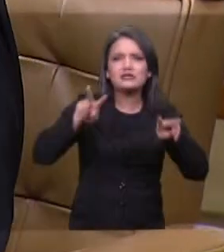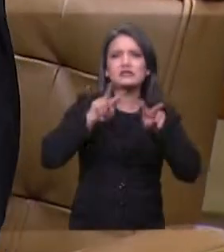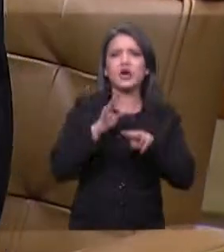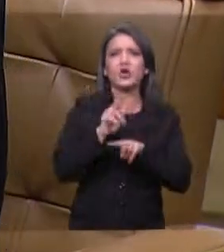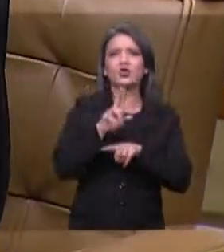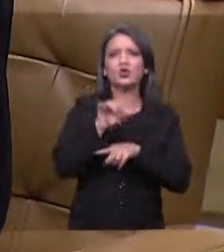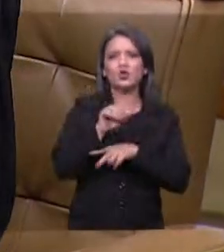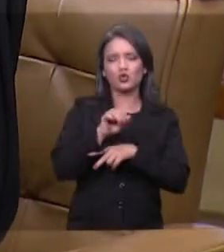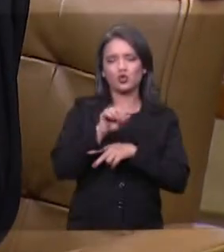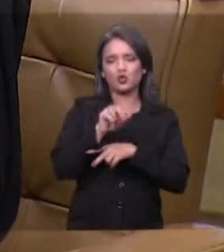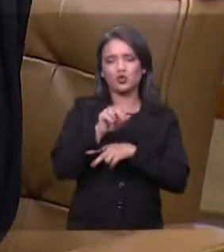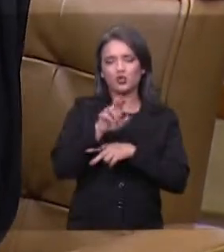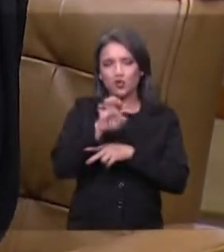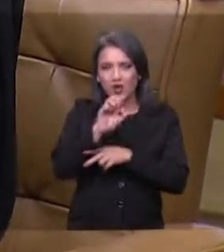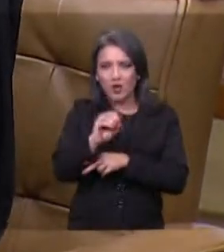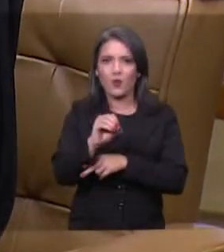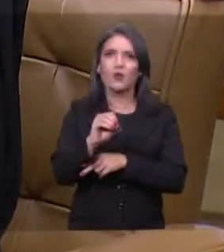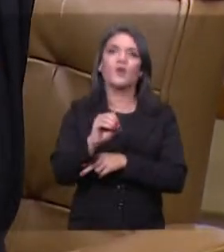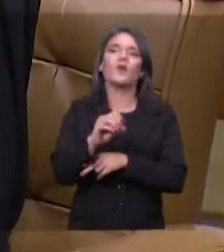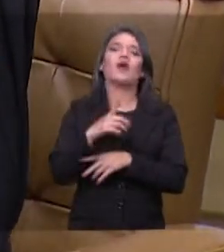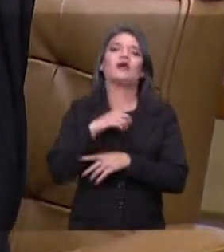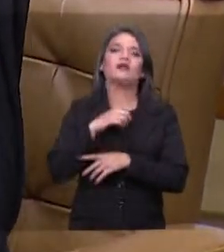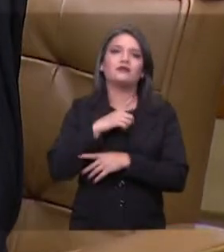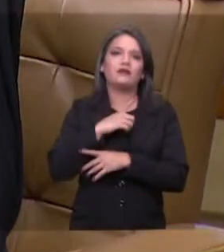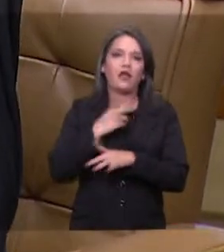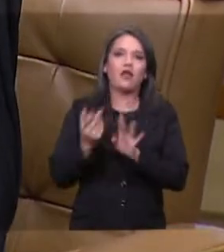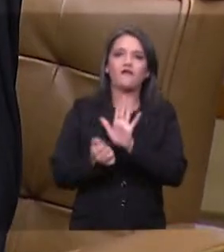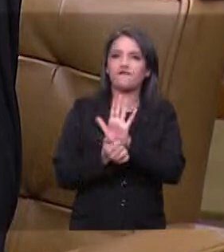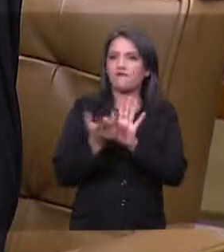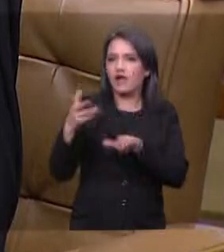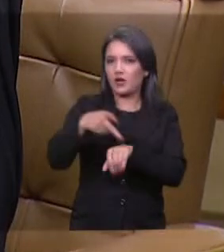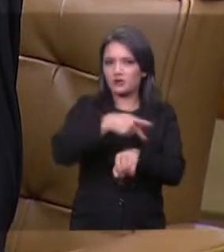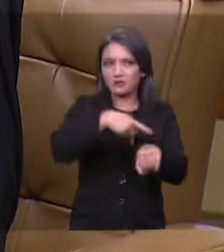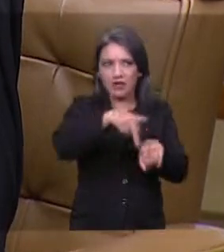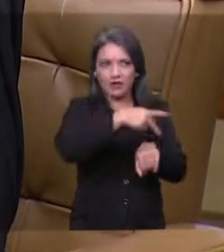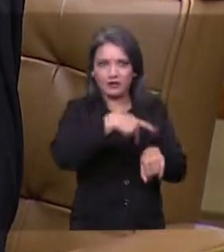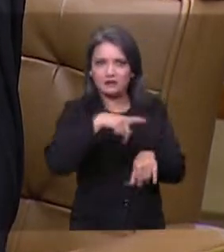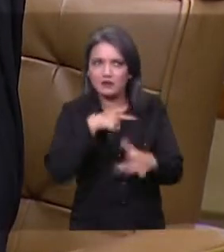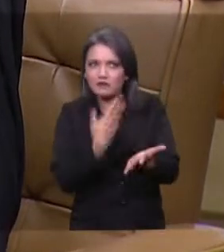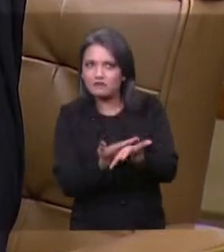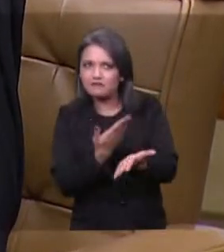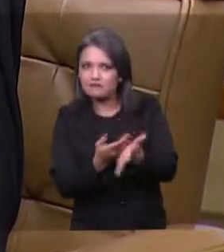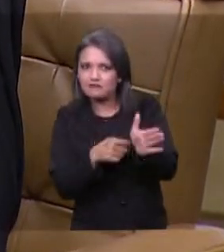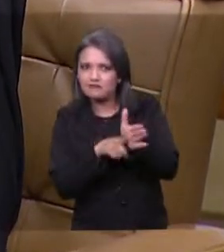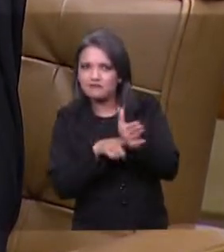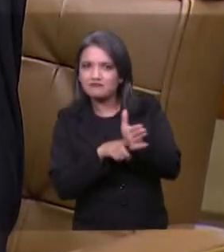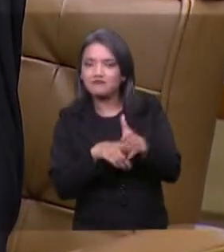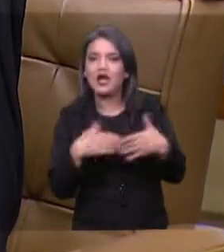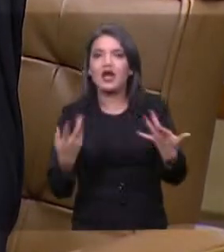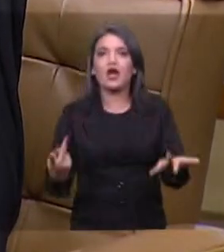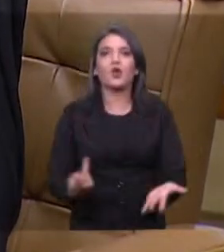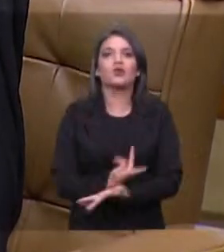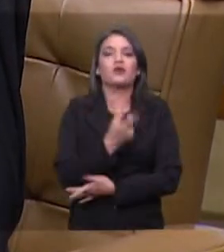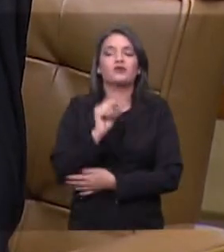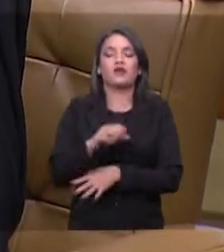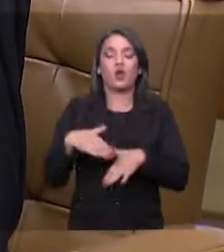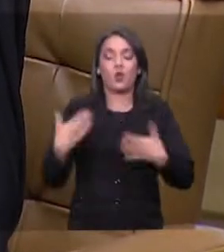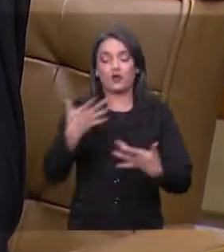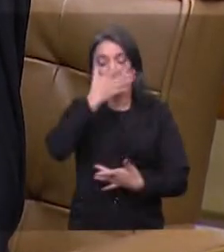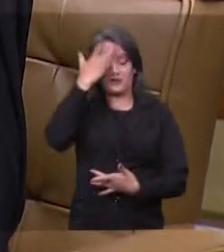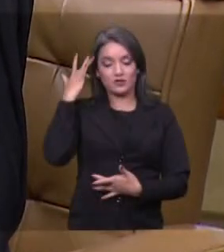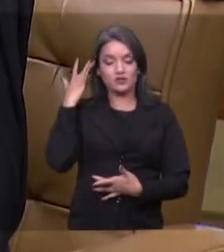é objeto de estudo em diversos países. Esse fenômeno ocorre quando os atores do sistema de justiça criminal